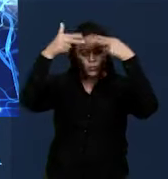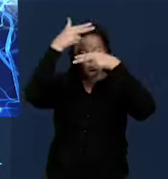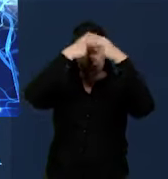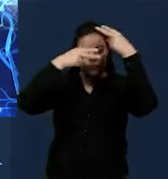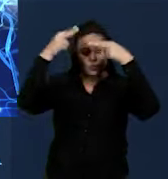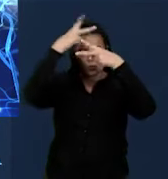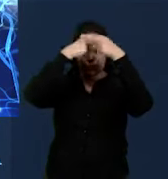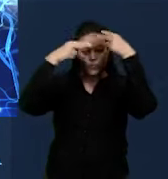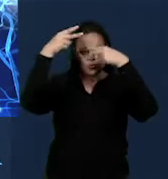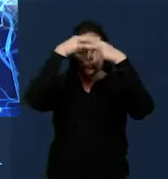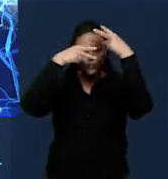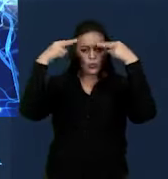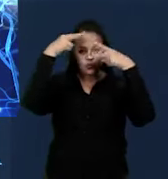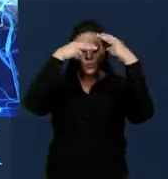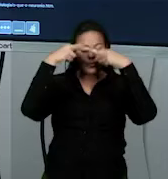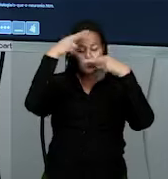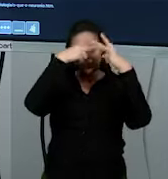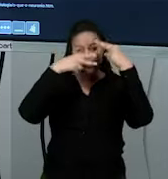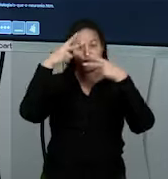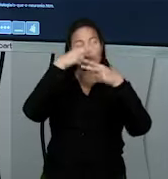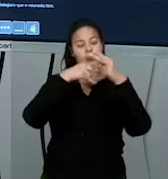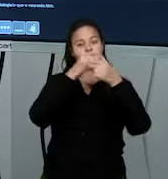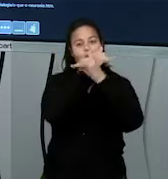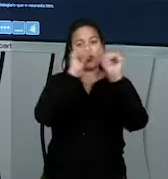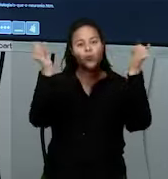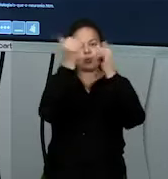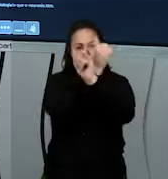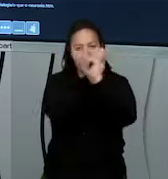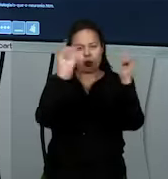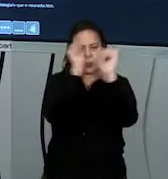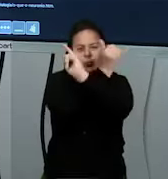neurônio em neurônio essa energia vai sendo transmitida.